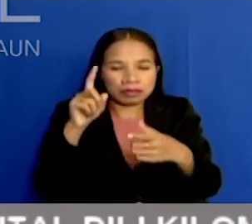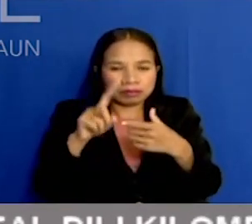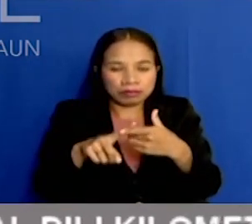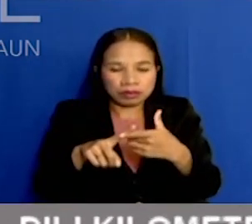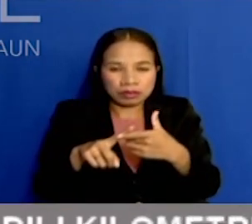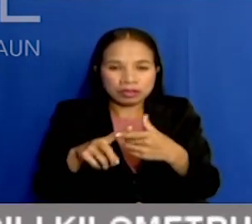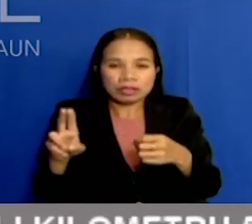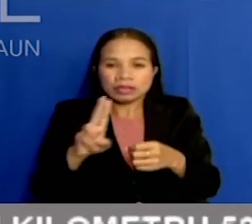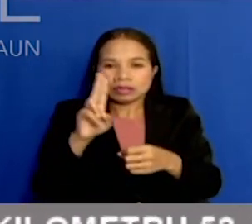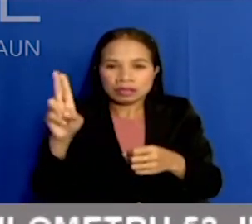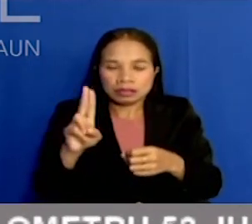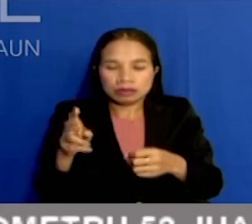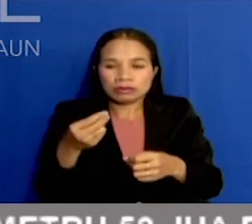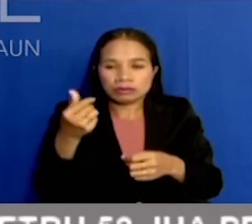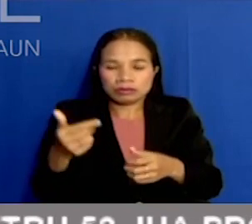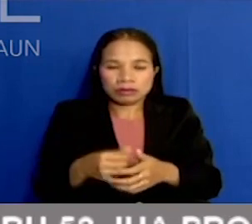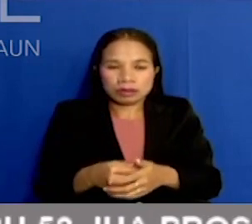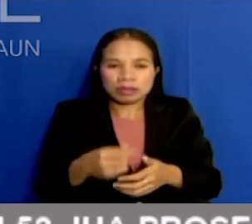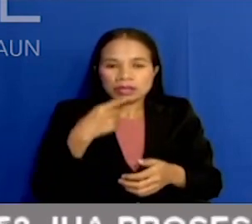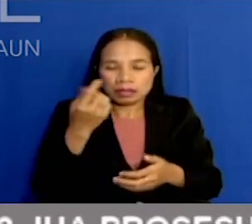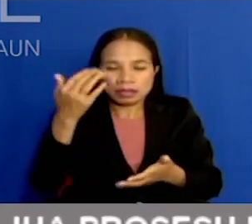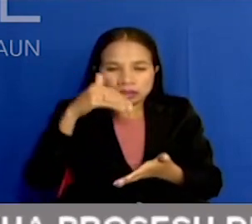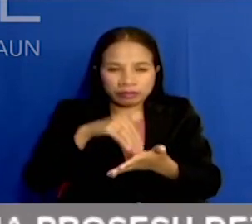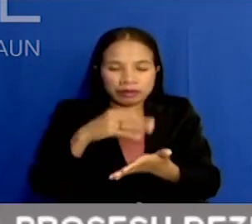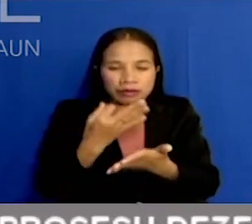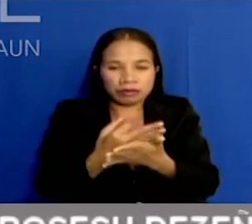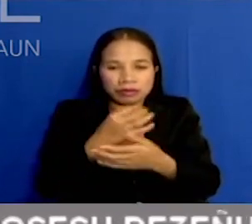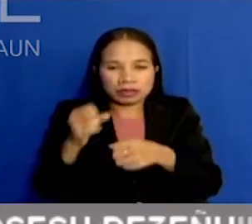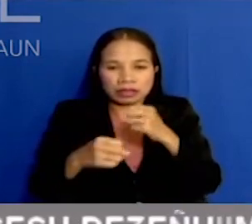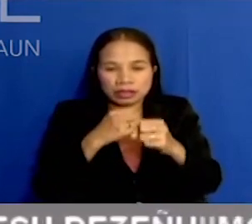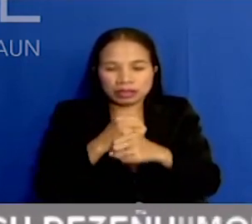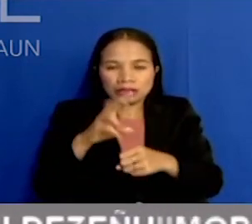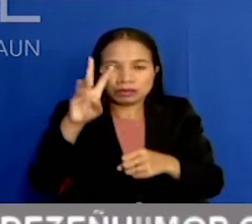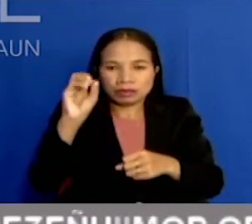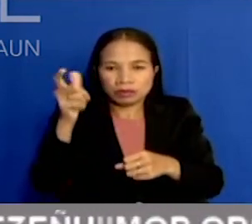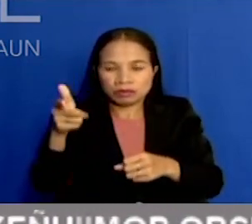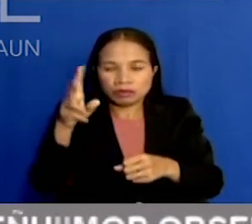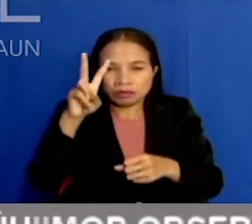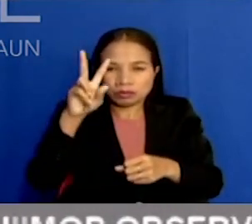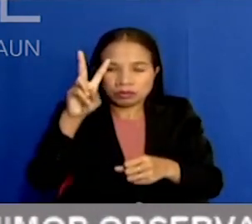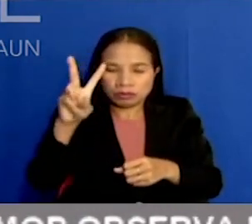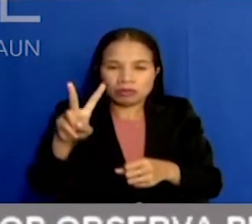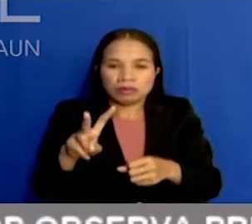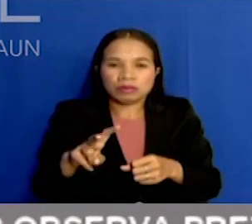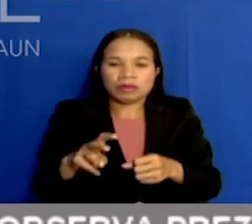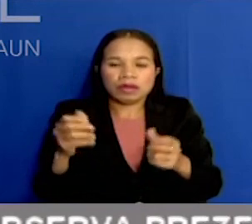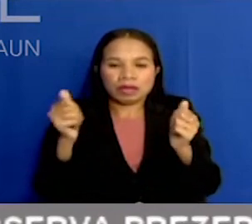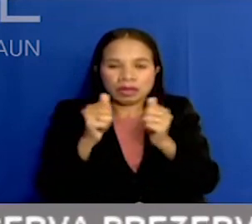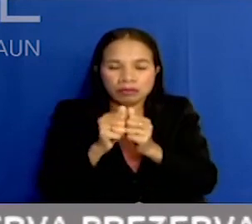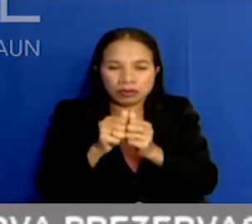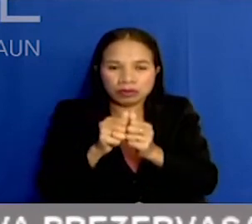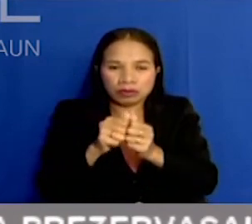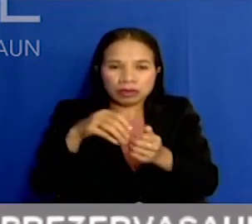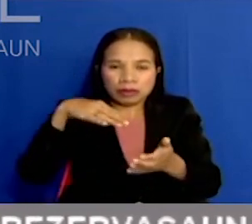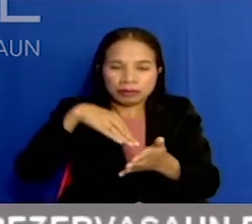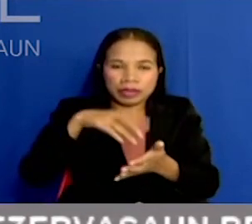se usa e tua. Fuano infalicata, orçamento retificativo tinan rihundrua rua nulo resindrua, o montante dólar americano